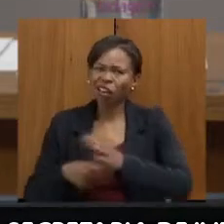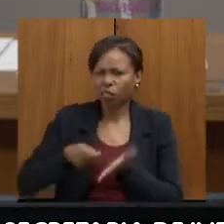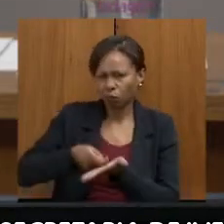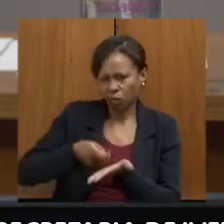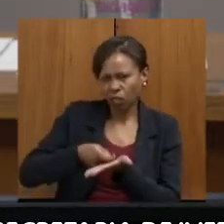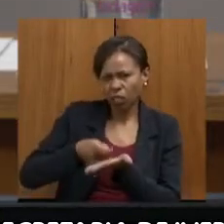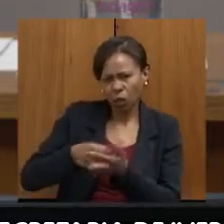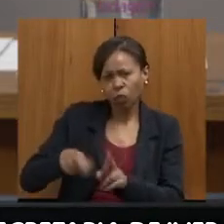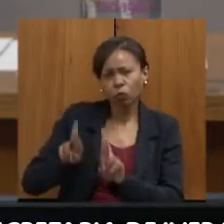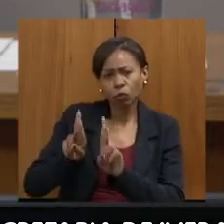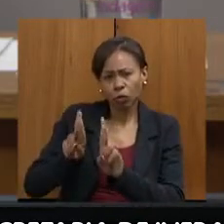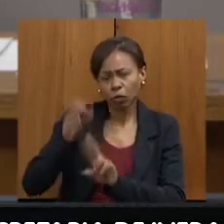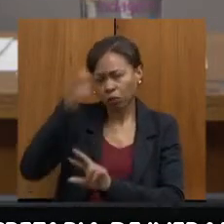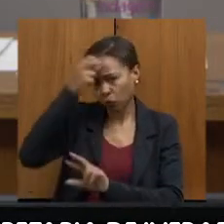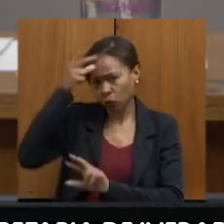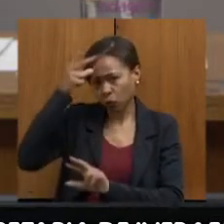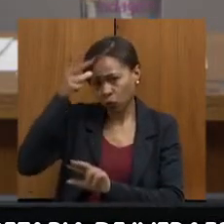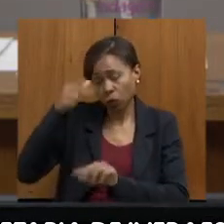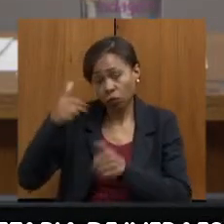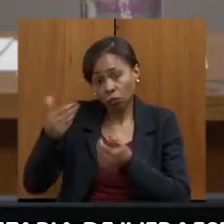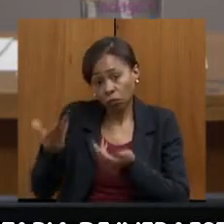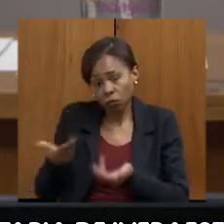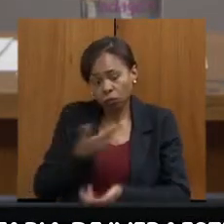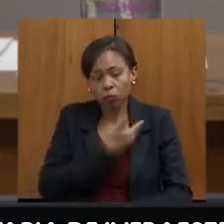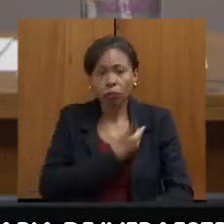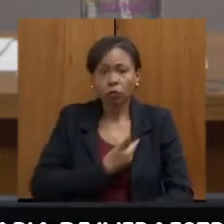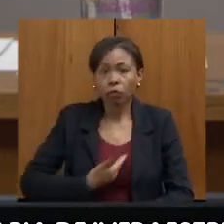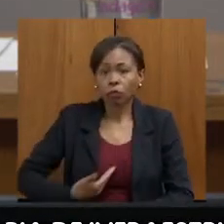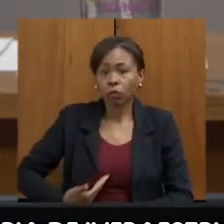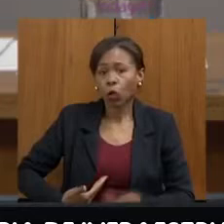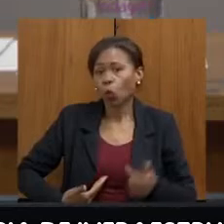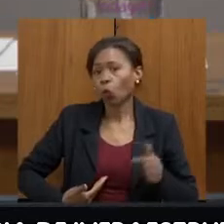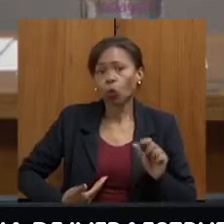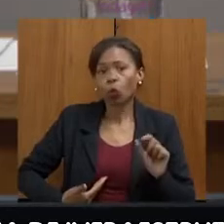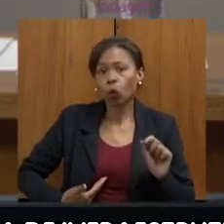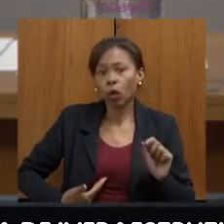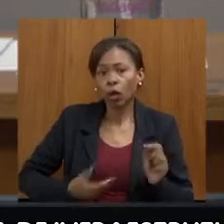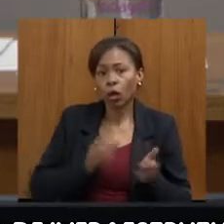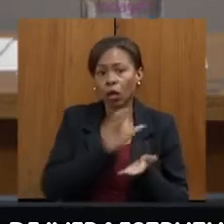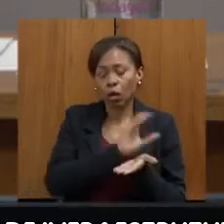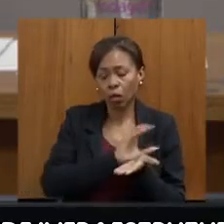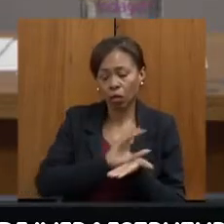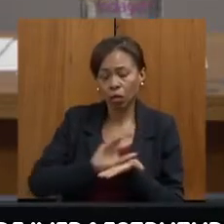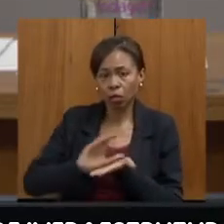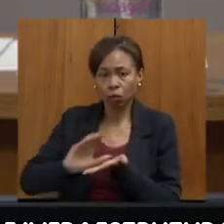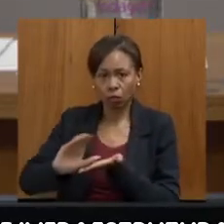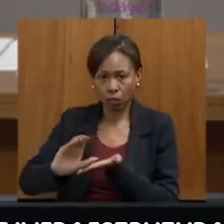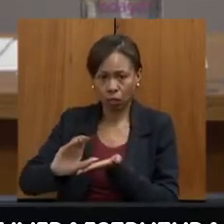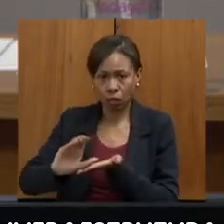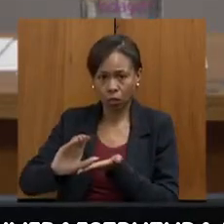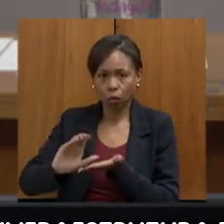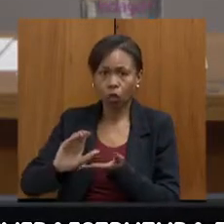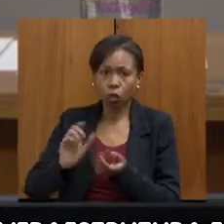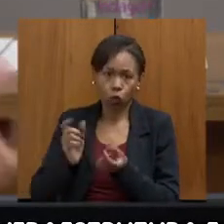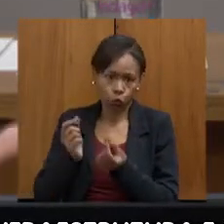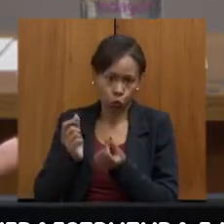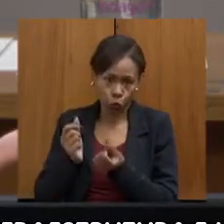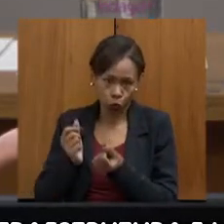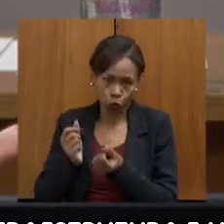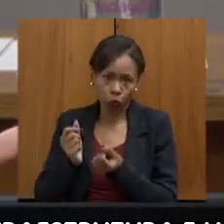a opção do estado foi que fosse feito um repasse do recurso obtido